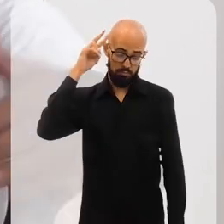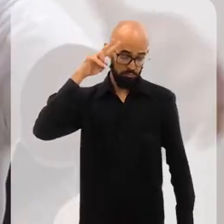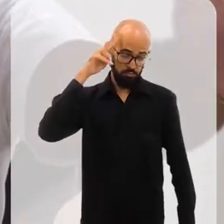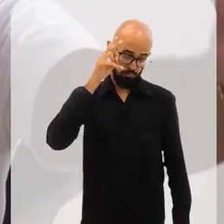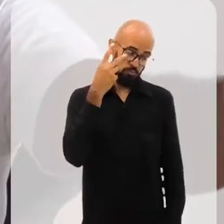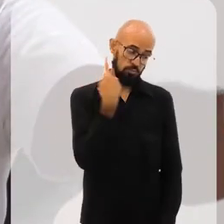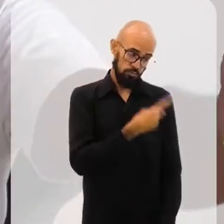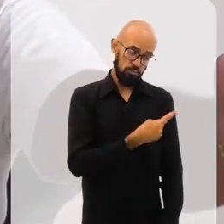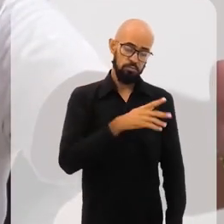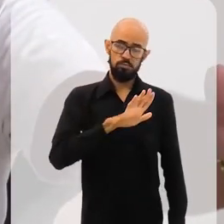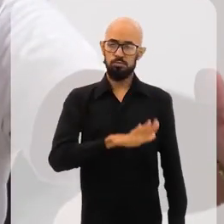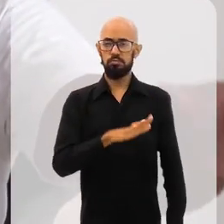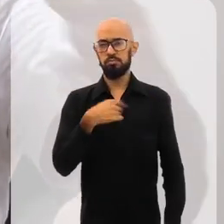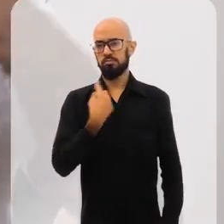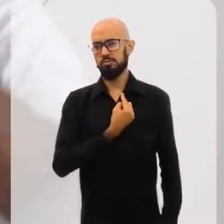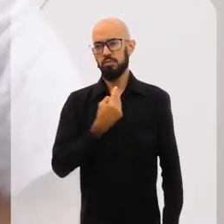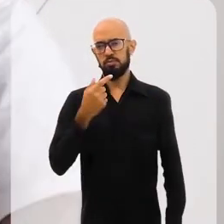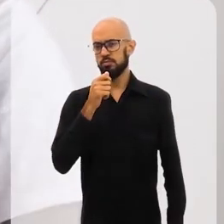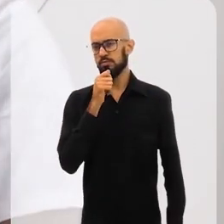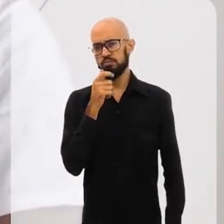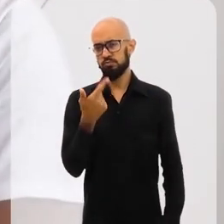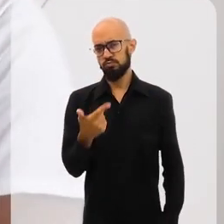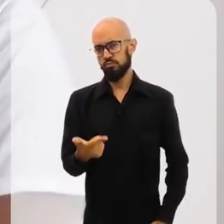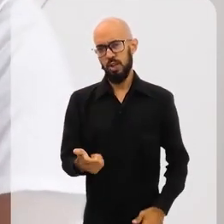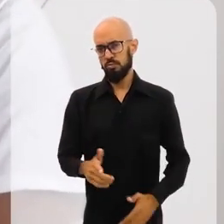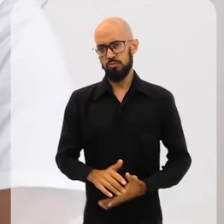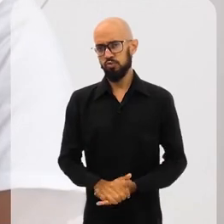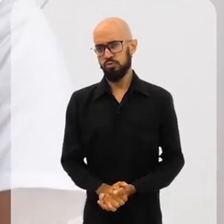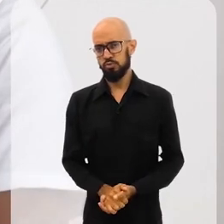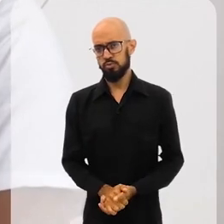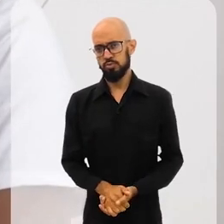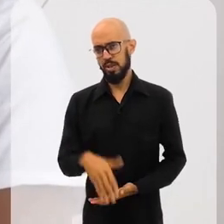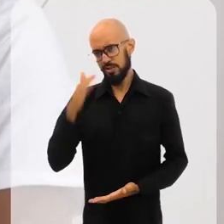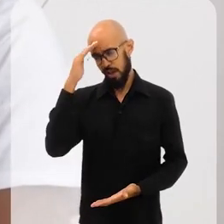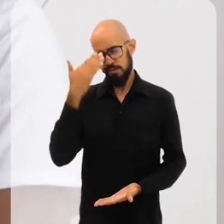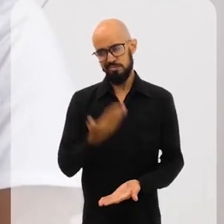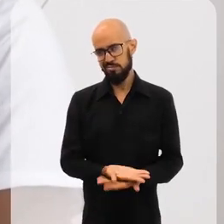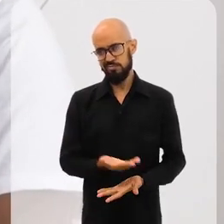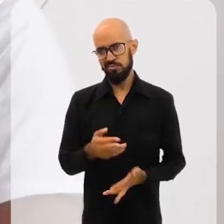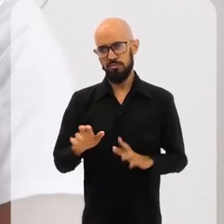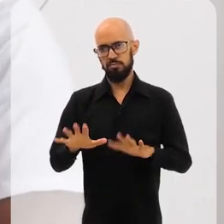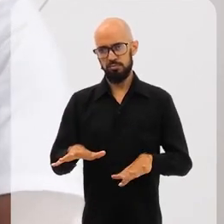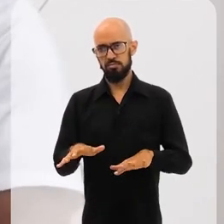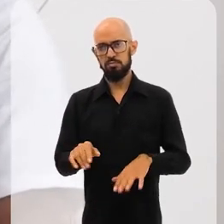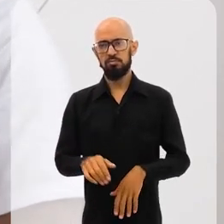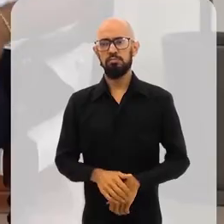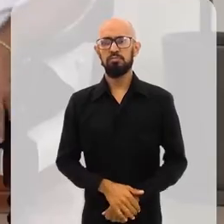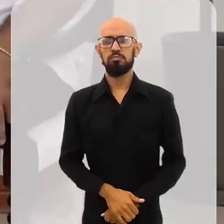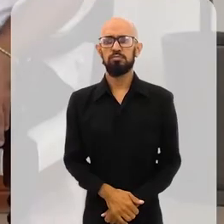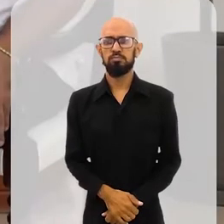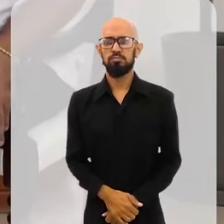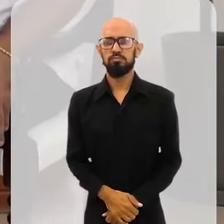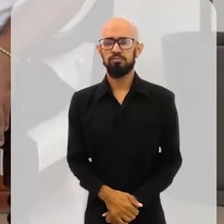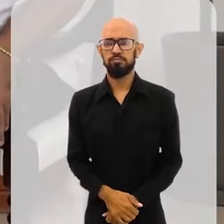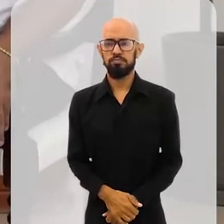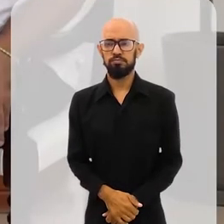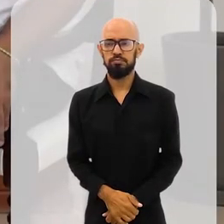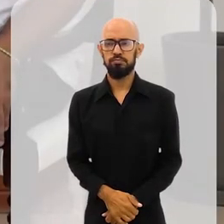que também é histórico, entende? Mas a gente não possui esse tipo de crença, né?